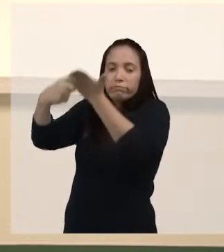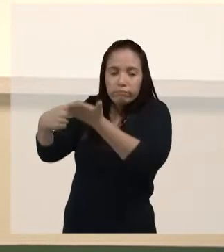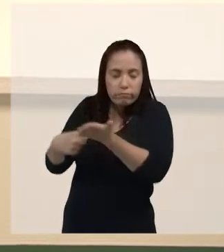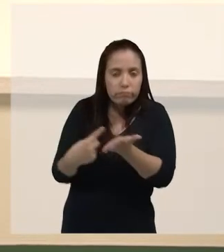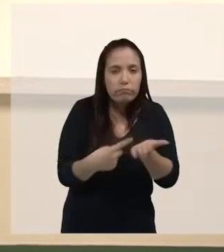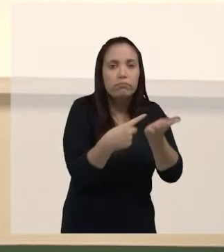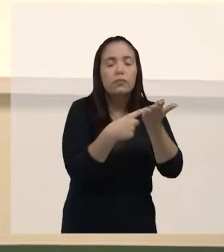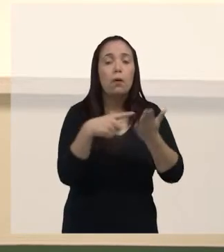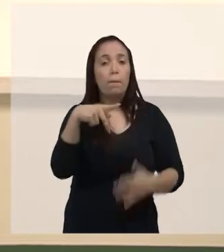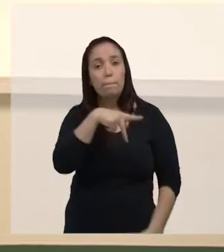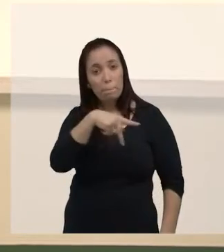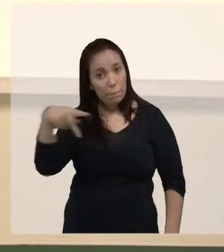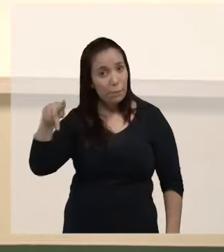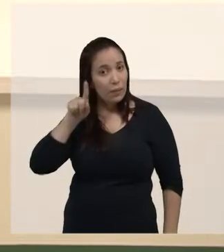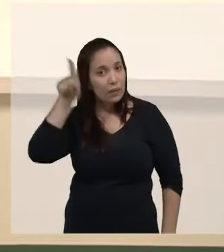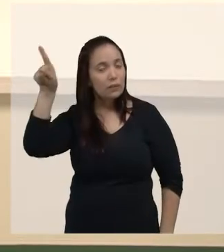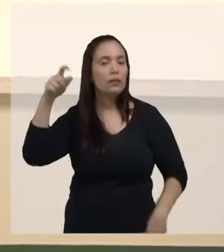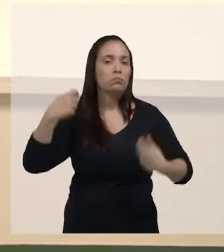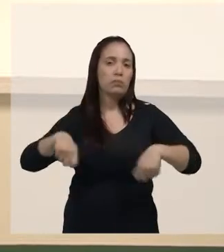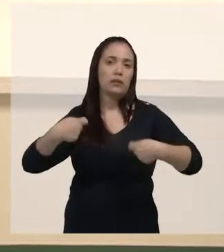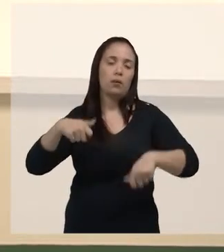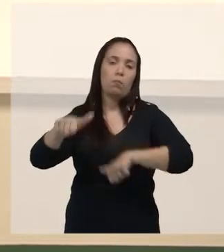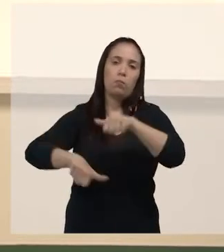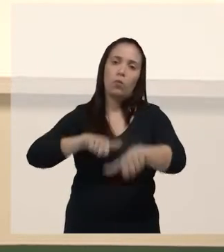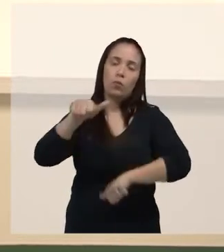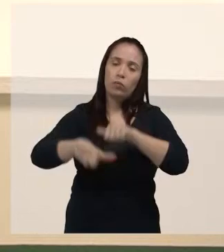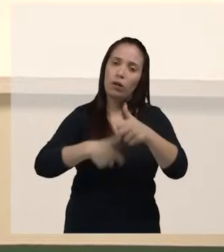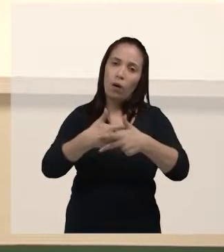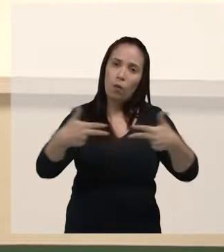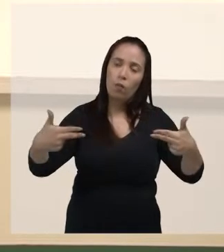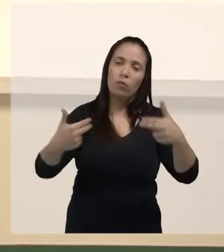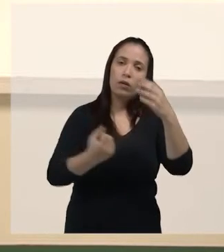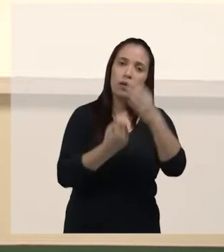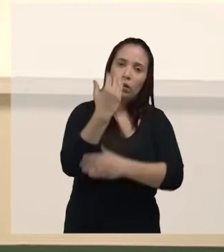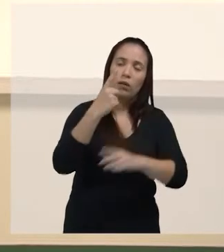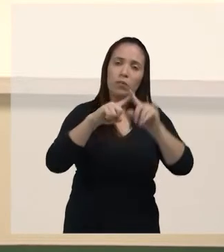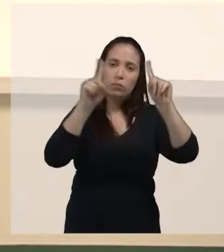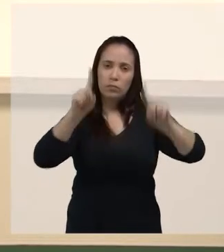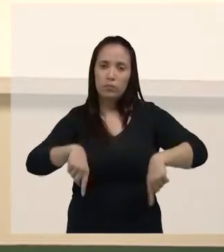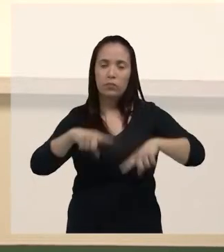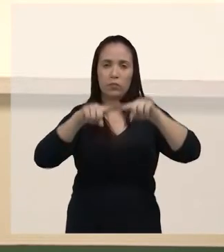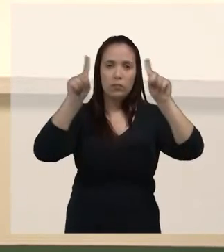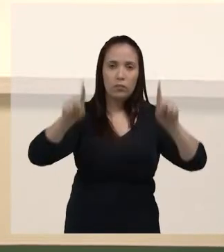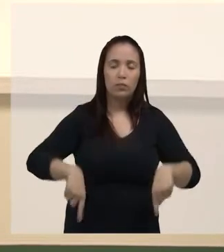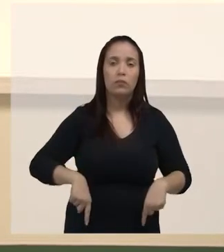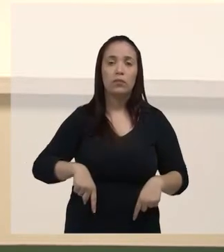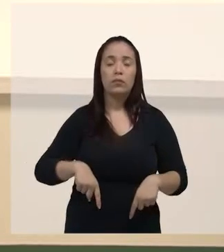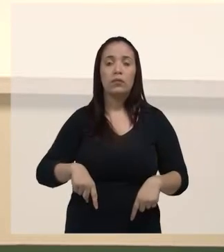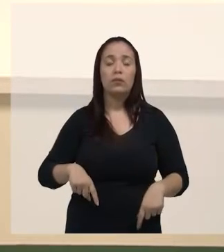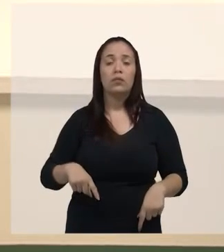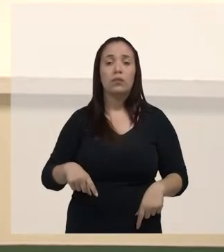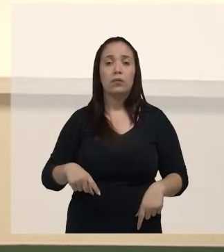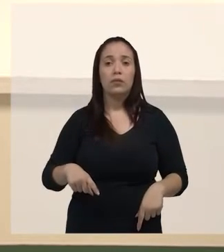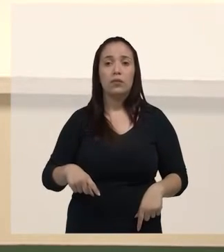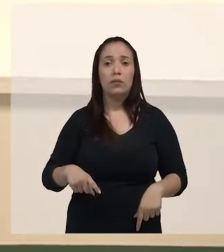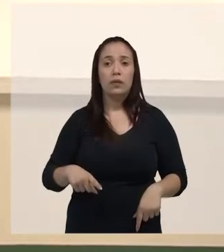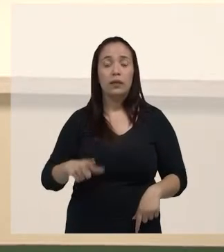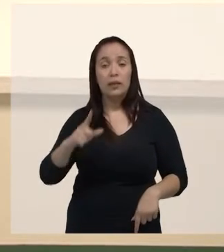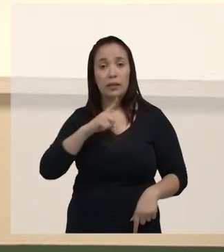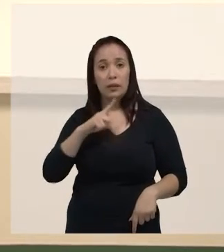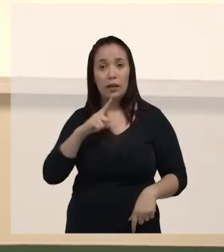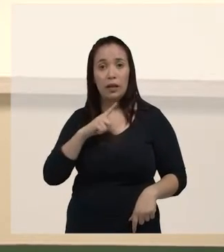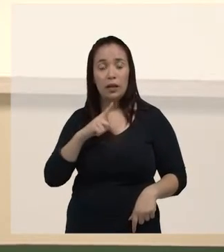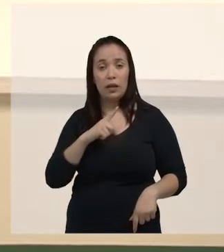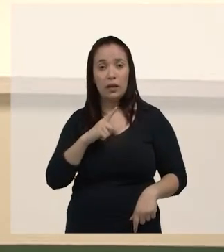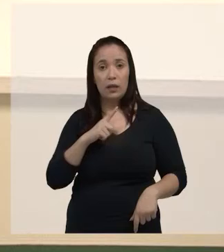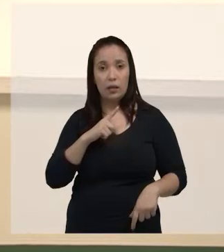nacional, liderado por um presidente que faça as mudanças que tem que ser feitas. Que não seja réu. Nos 6 primeiros meses em que ele tem poder